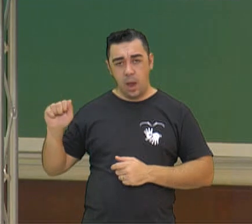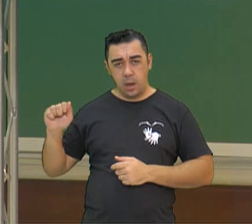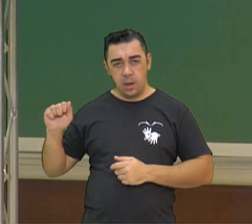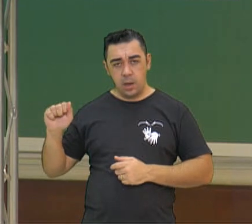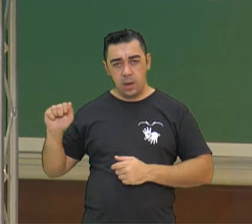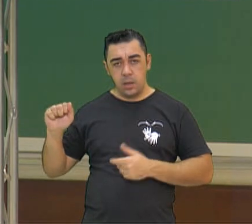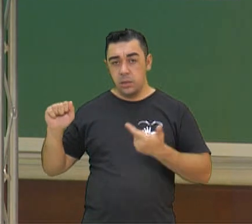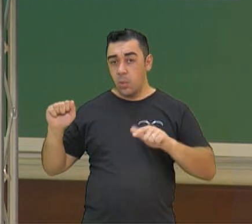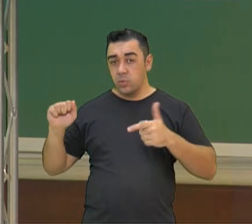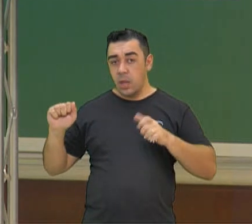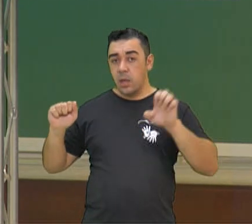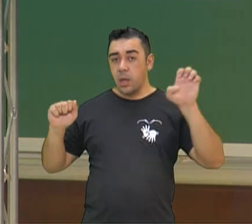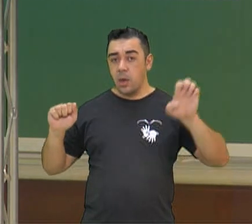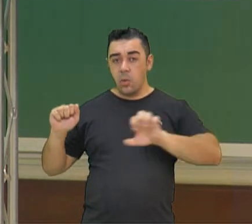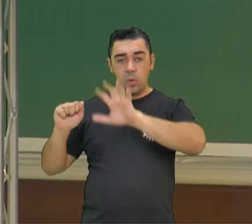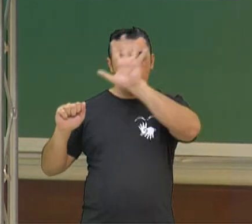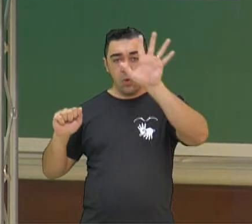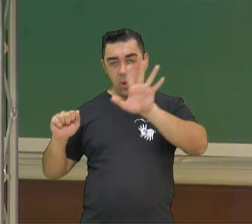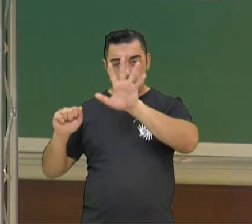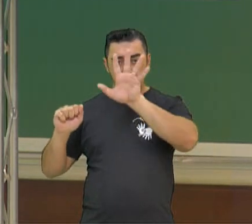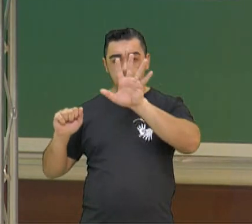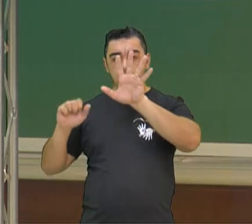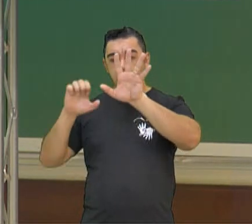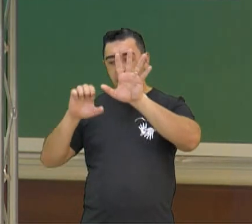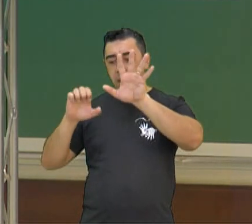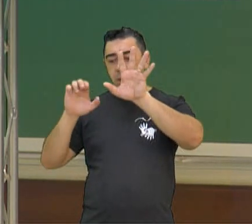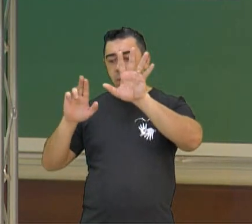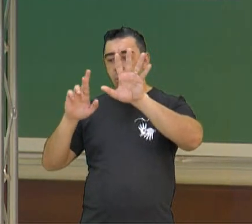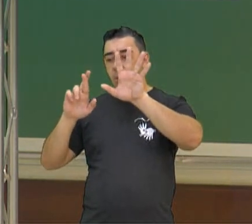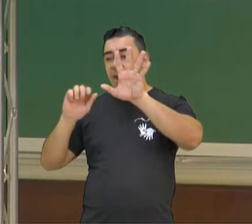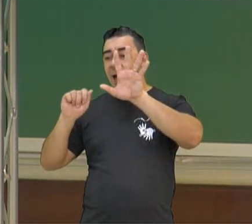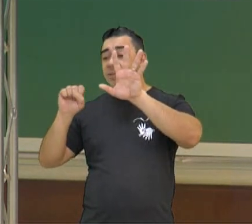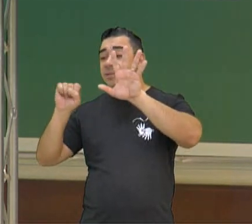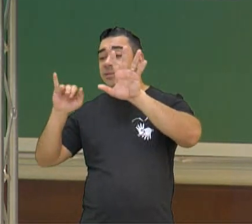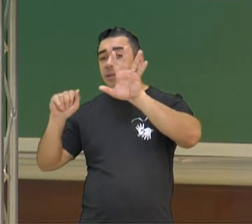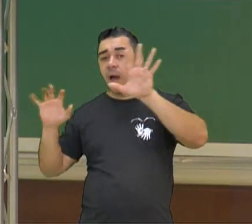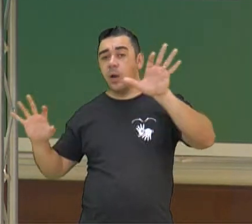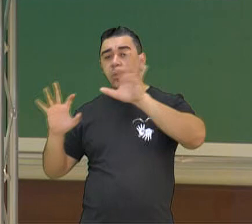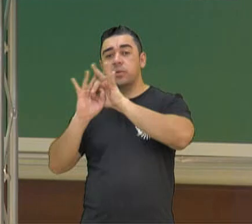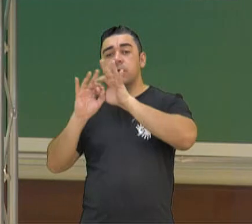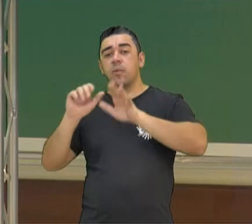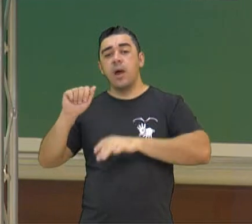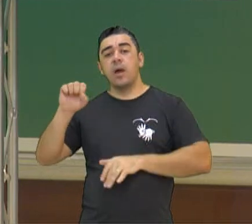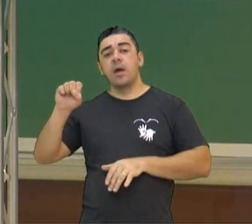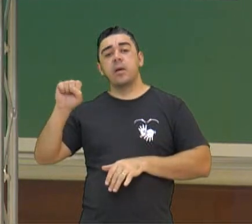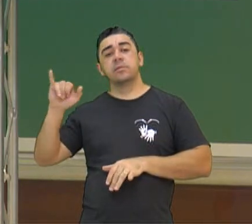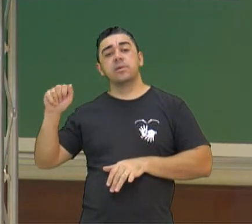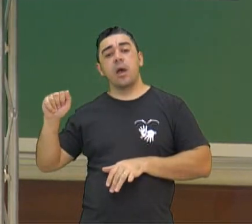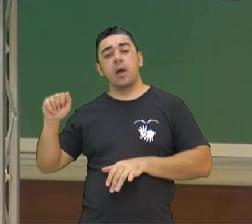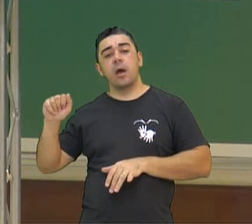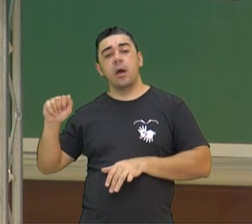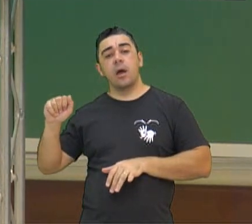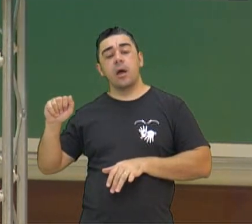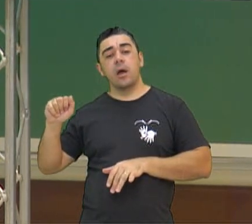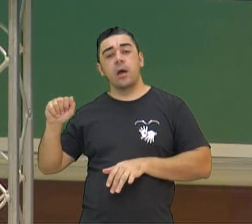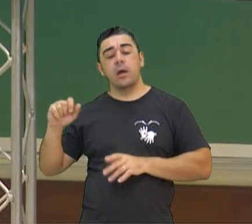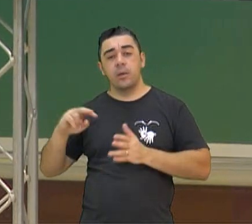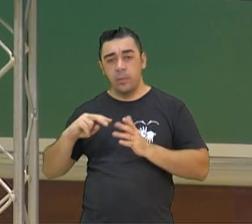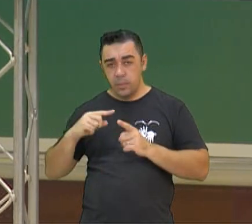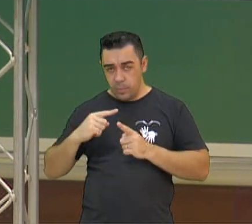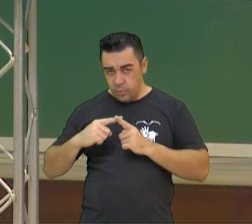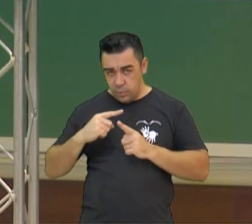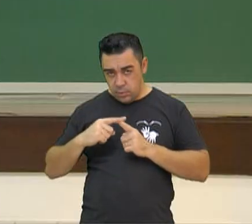a Europa, existe a Eurásia. Por que não tem a Europa? Do ponto de vista